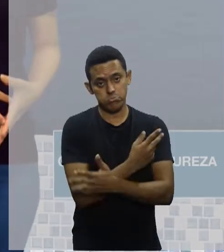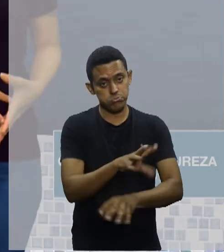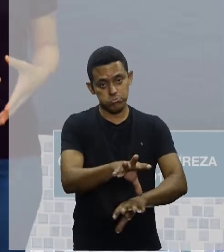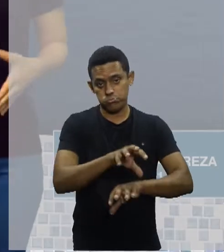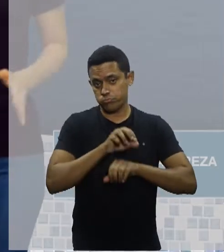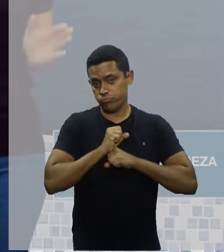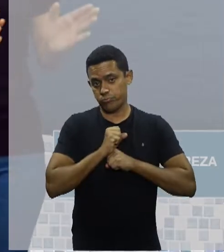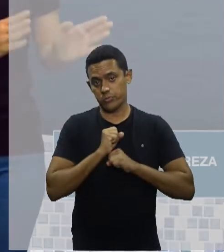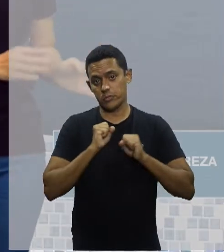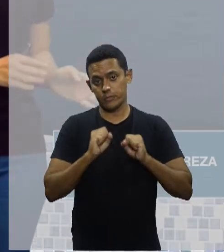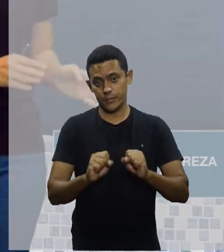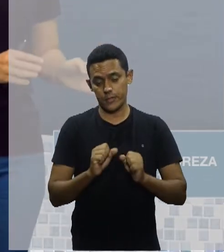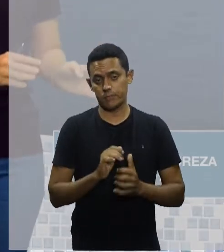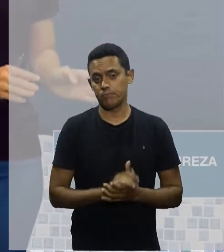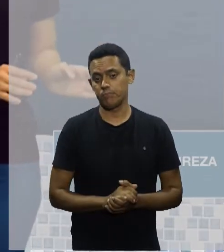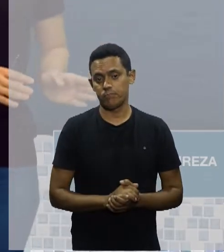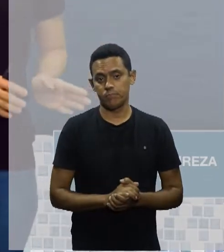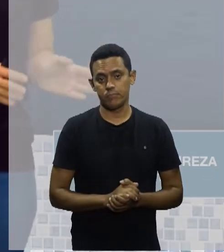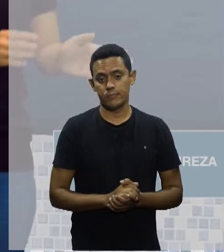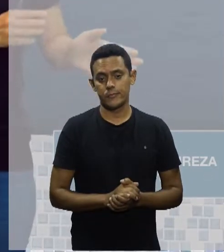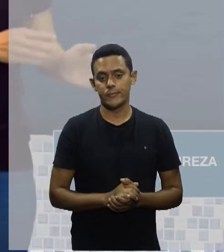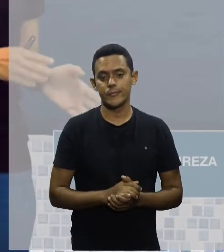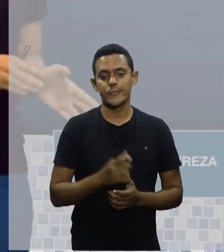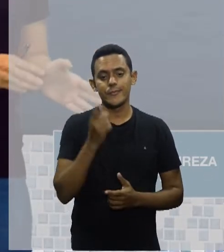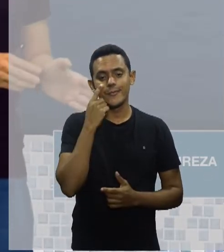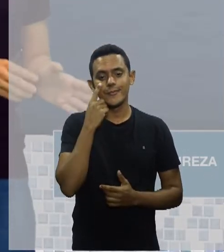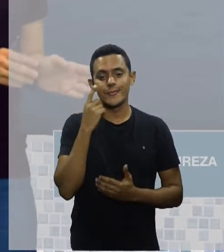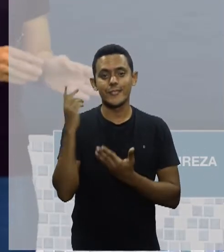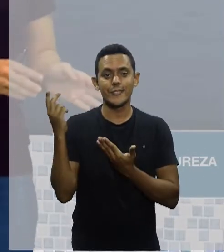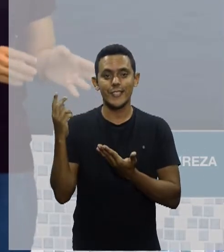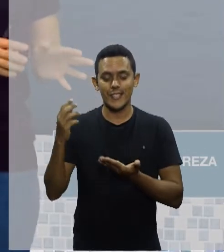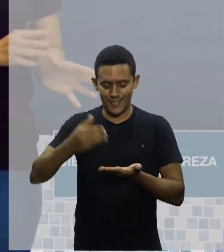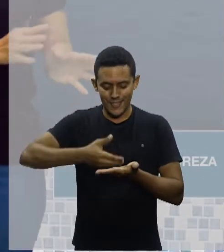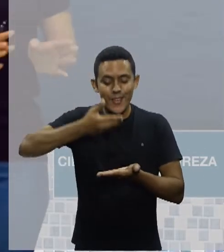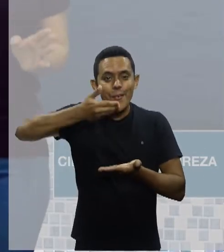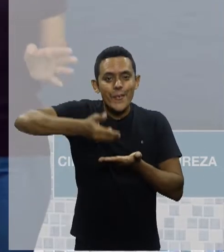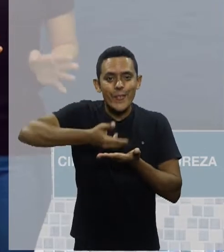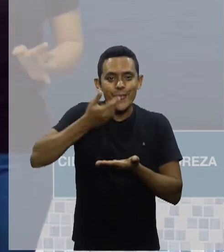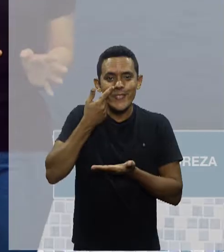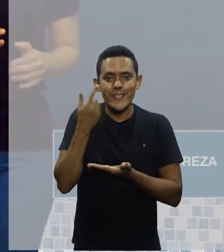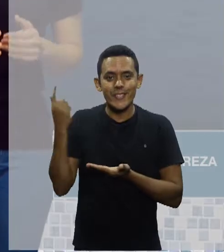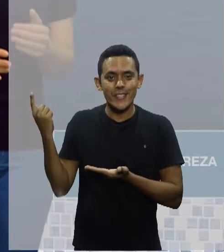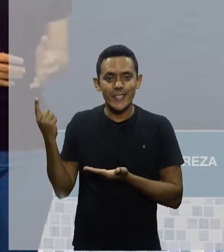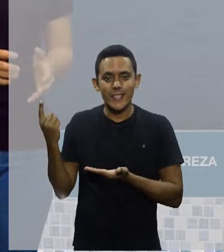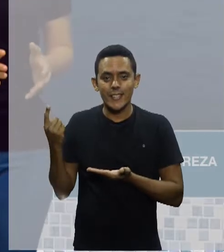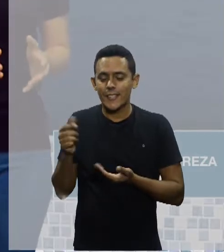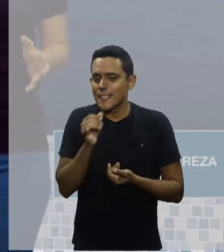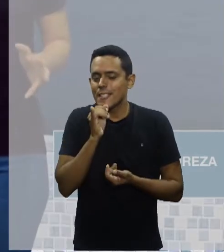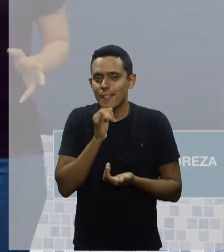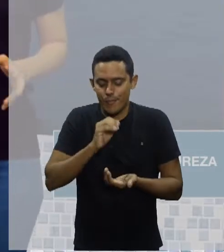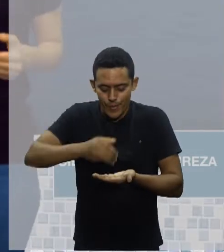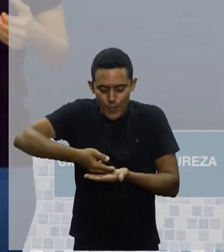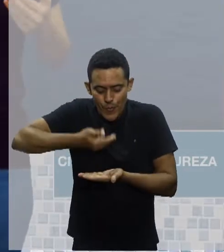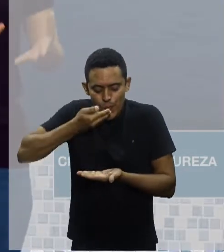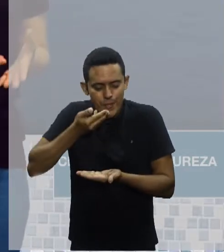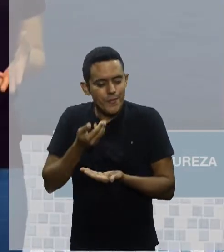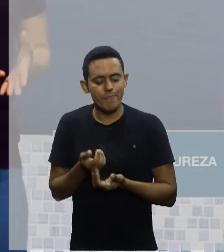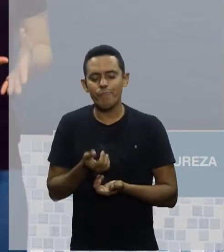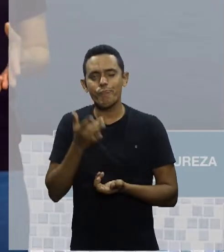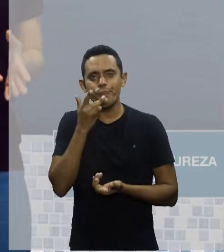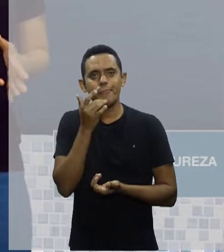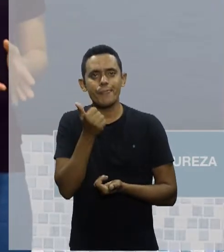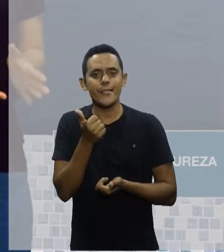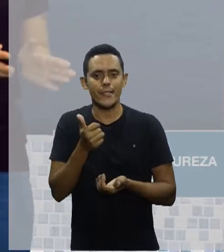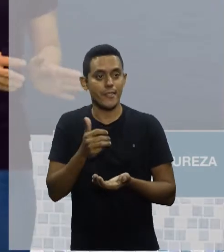de objetos. E em seguida, por último, a gente tem dois talheres, lembrando que a gente também não deve compartilhar talheres, tá? São